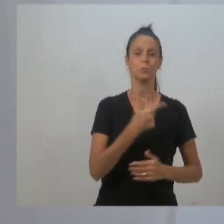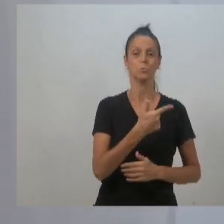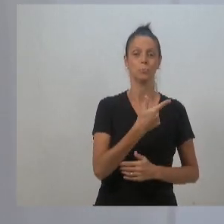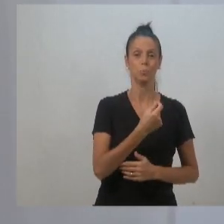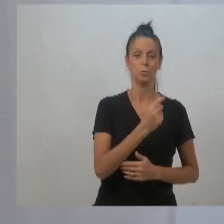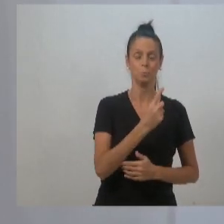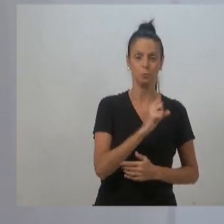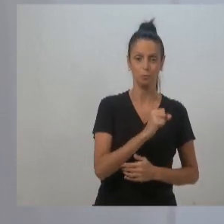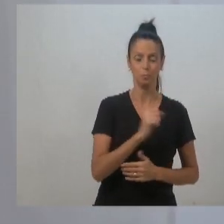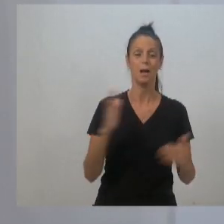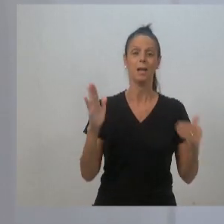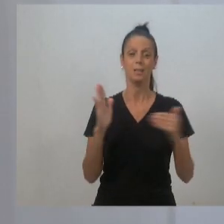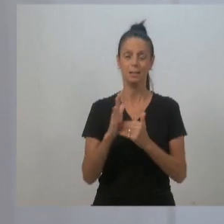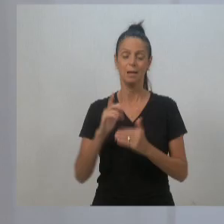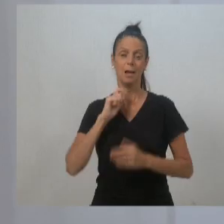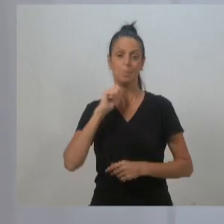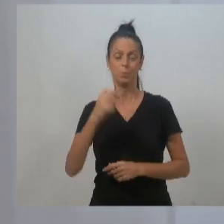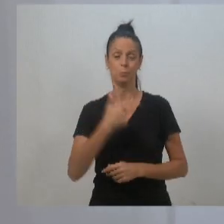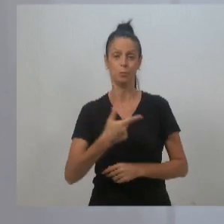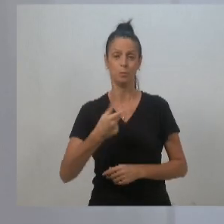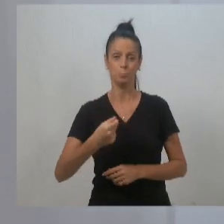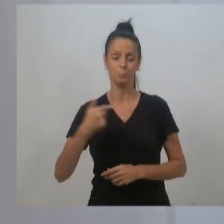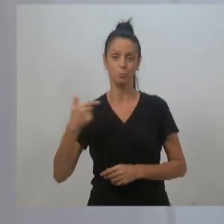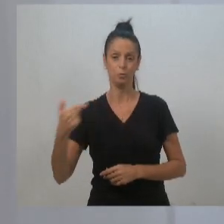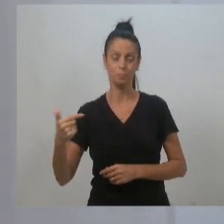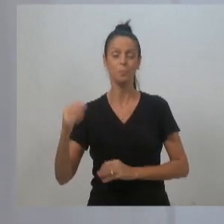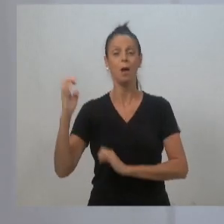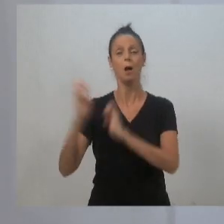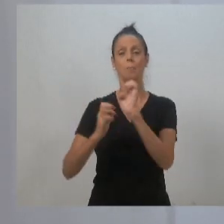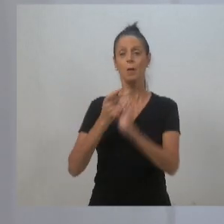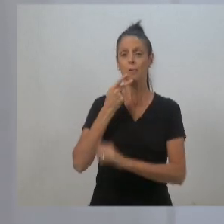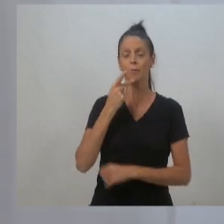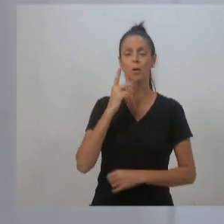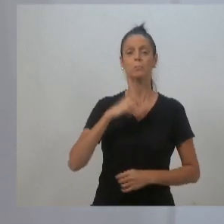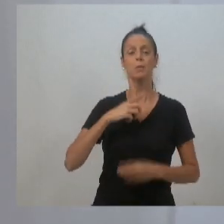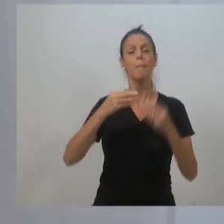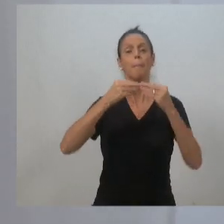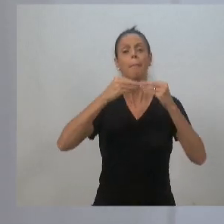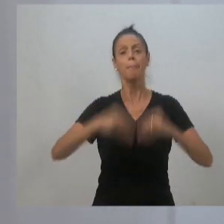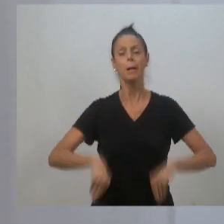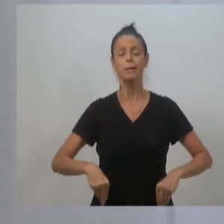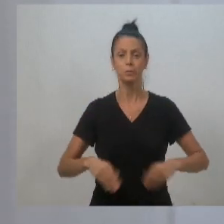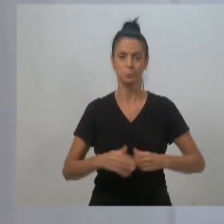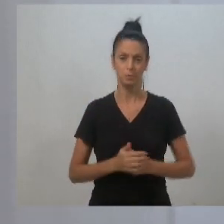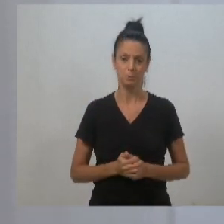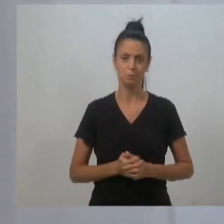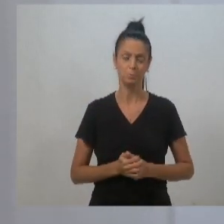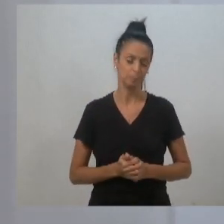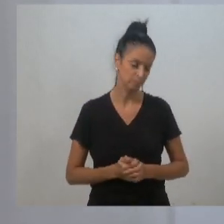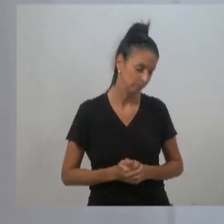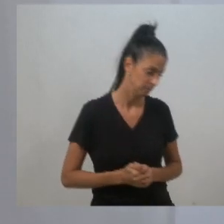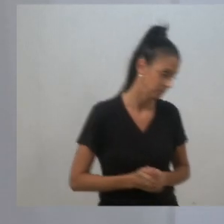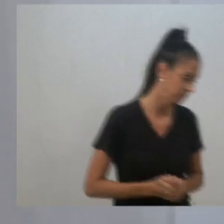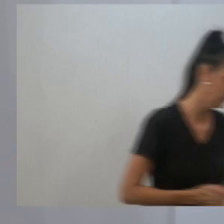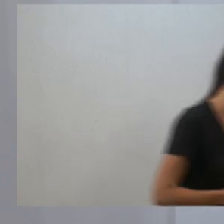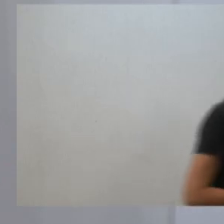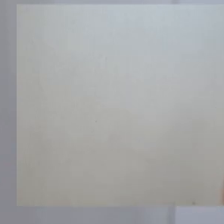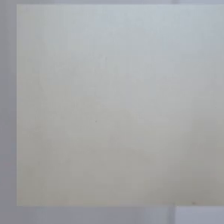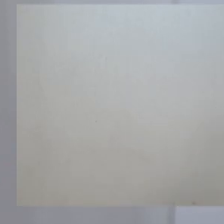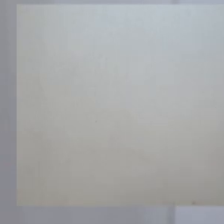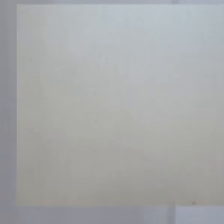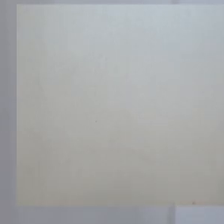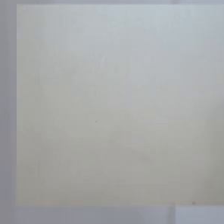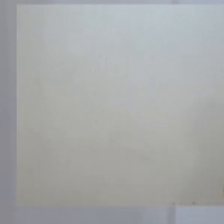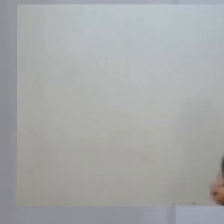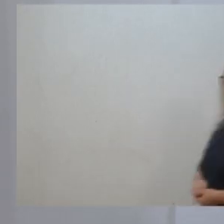a abril de 2022, a empresa falou, estamos tendo prejuízo, estamos reivindicando aqui um reequilíbrio das contas,